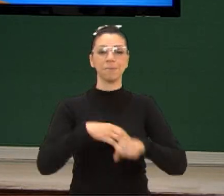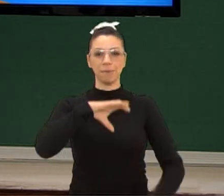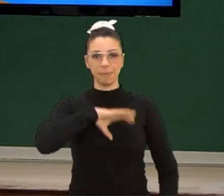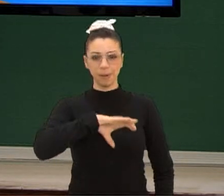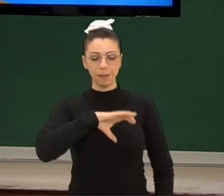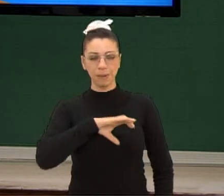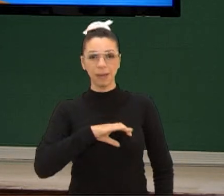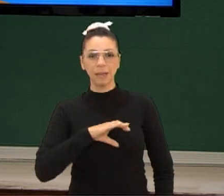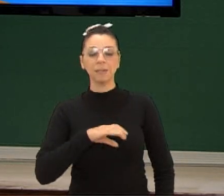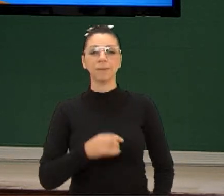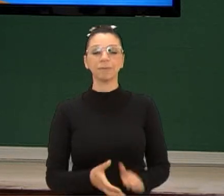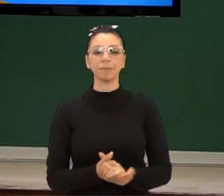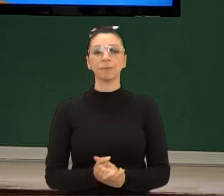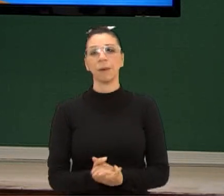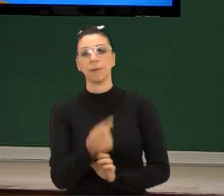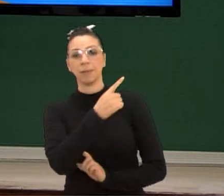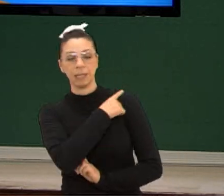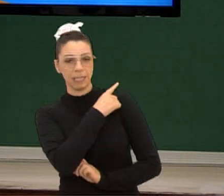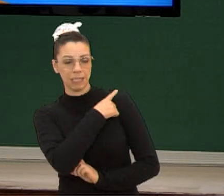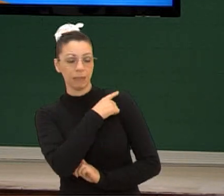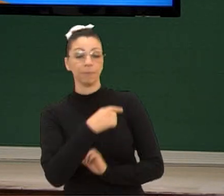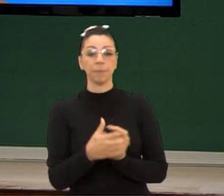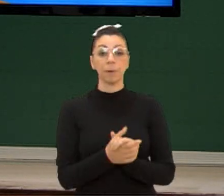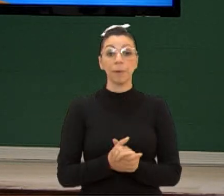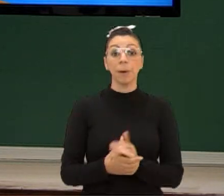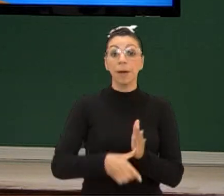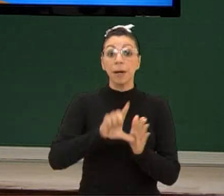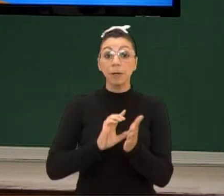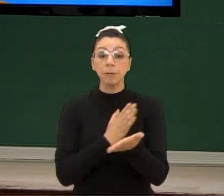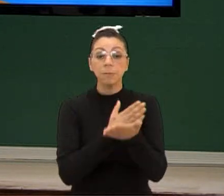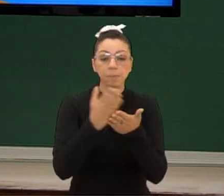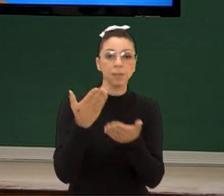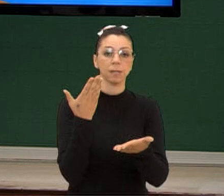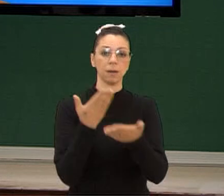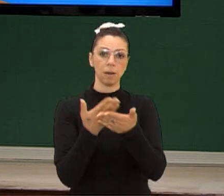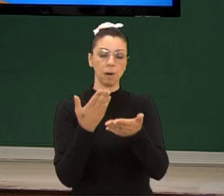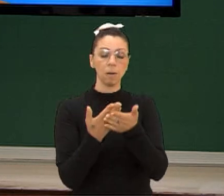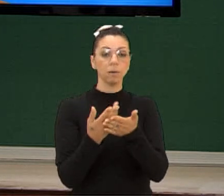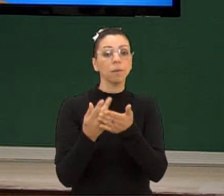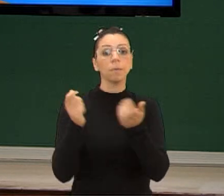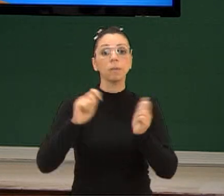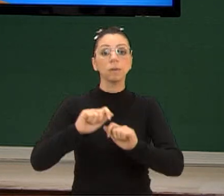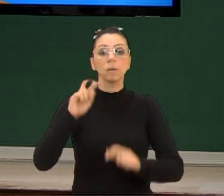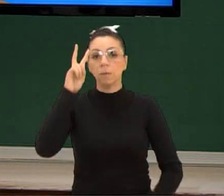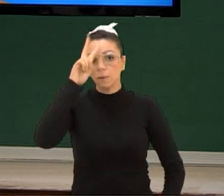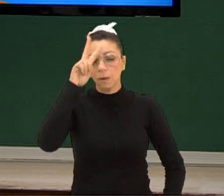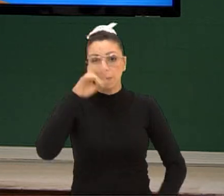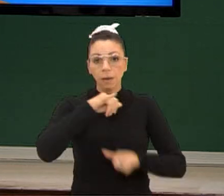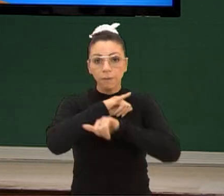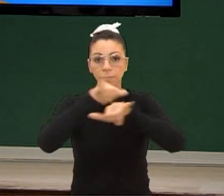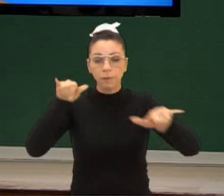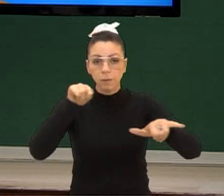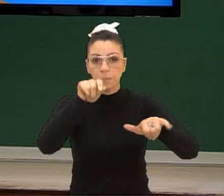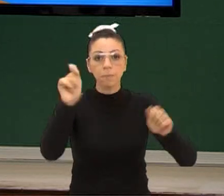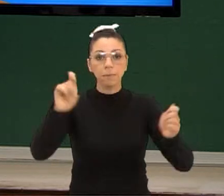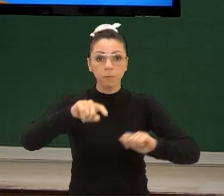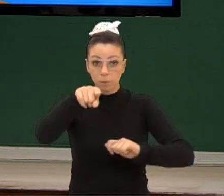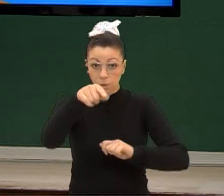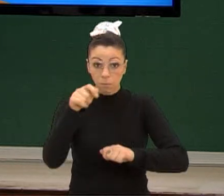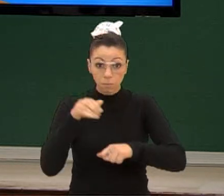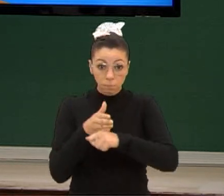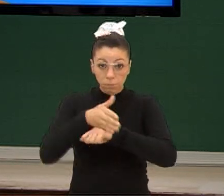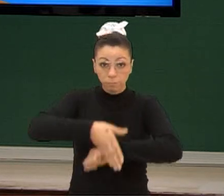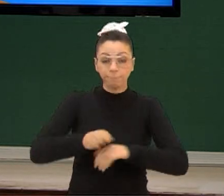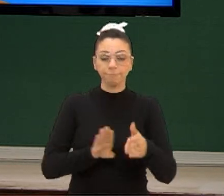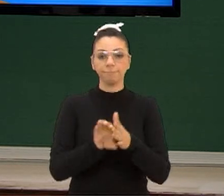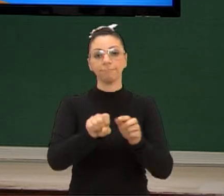série. Antes de nós iniciarmos a nossa aula, é claro que eu vou lembrá-los que vocês precisam entrar no Class, fazer as atividades, marcar